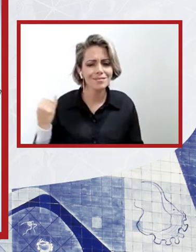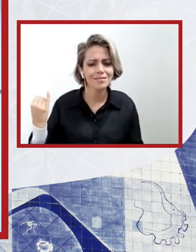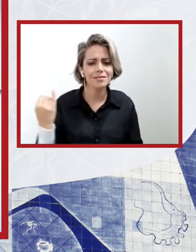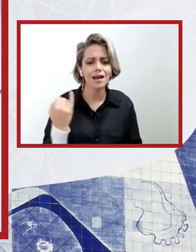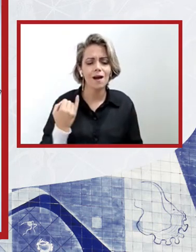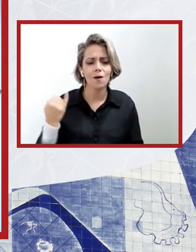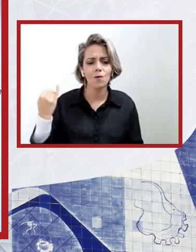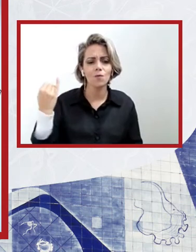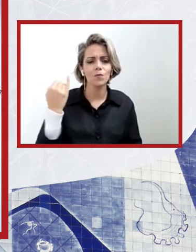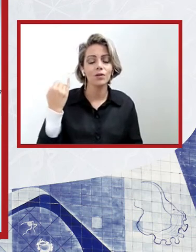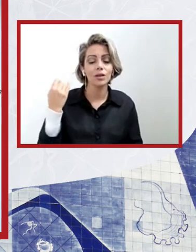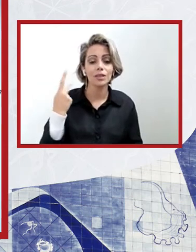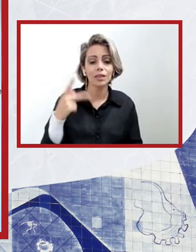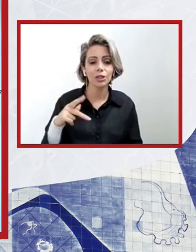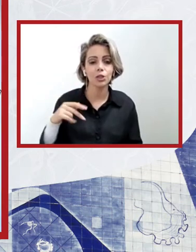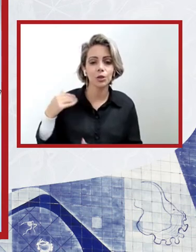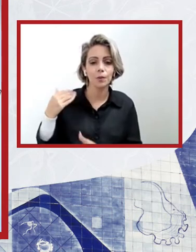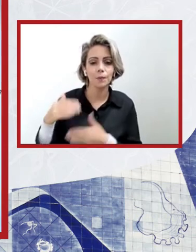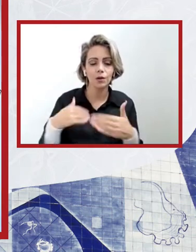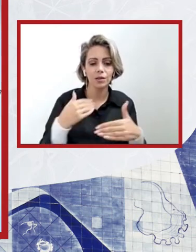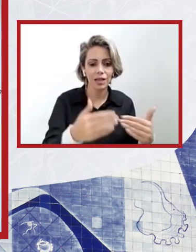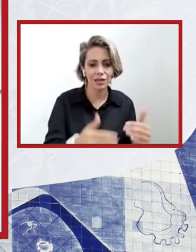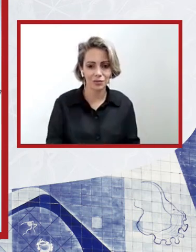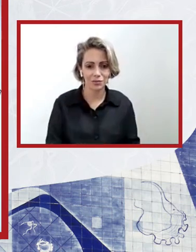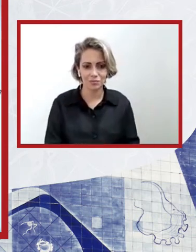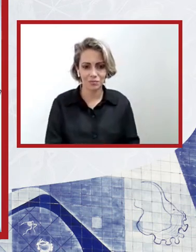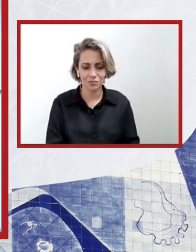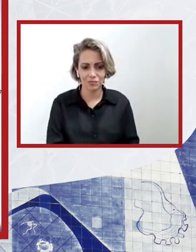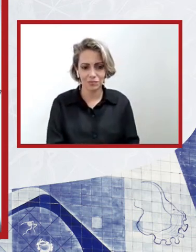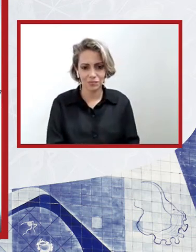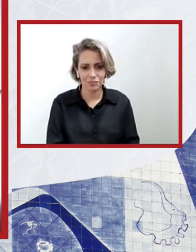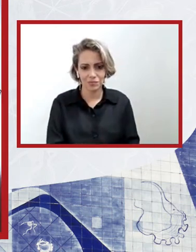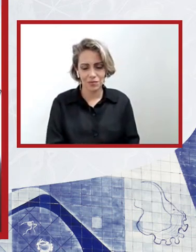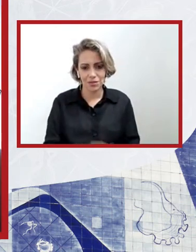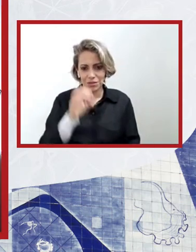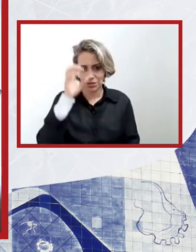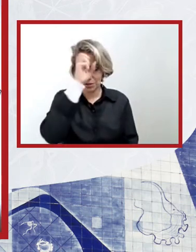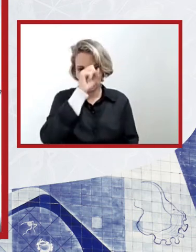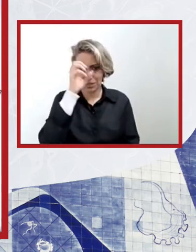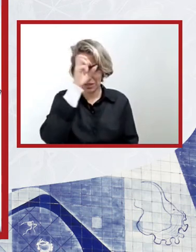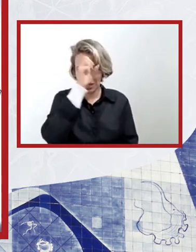nesse processo de aprendizagem,